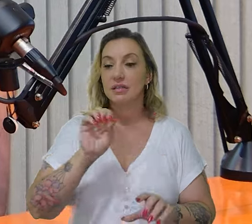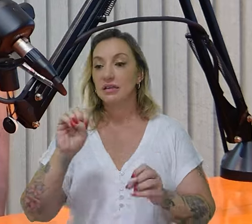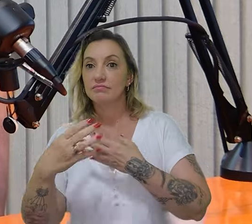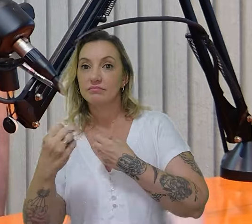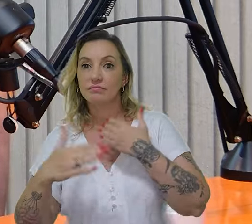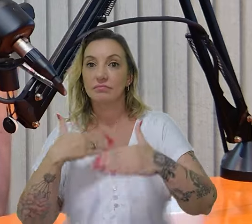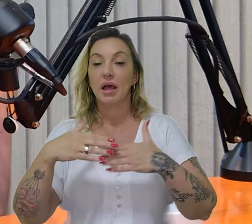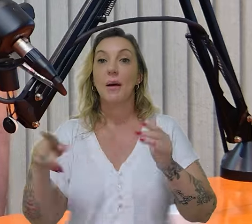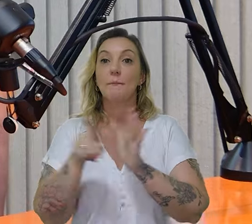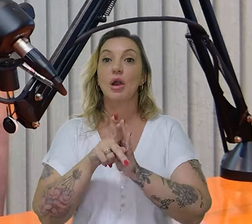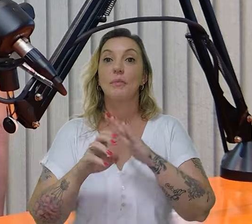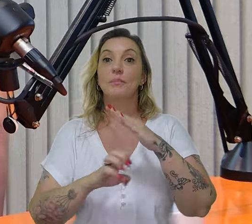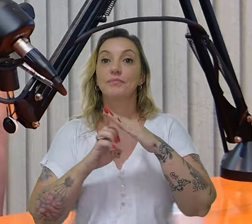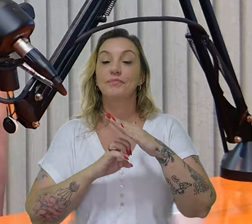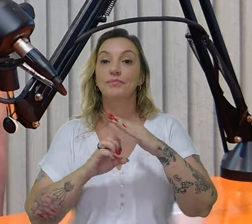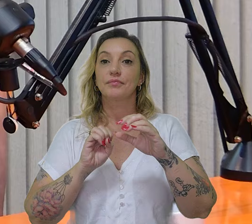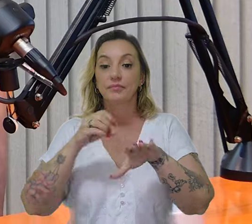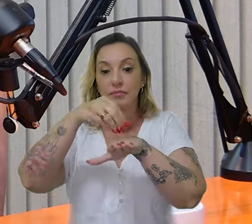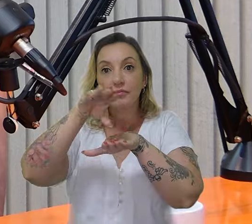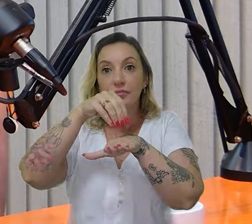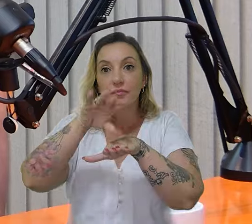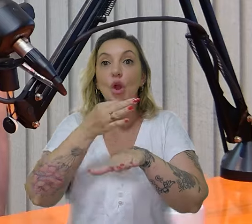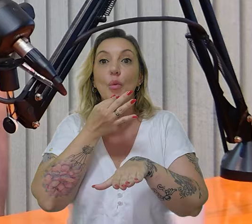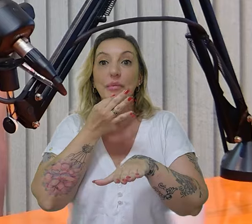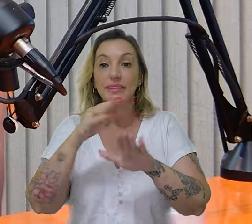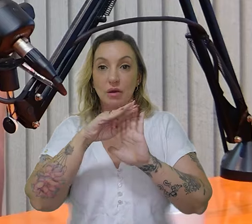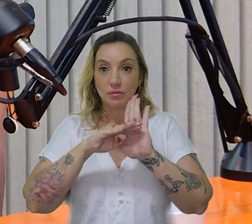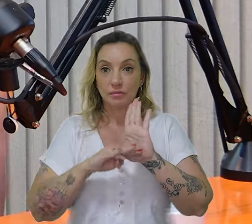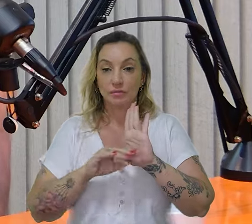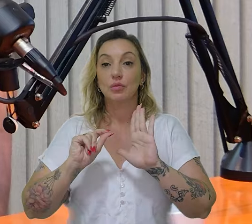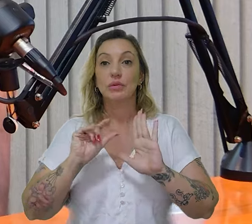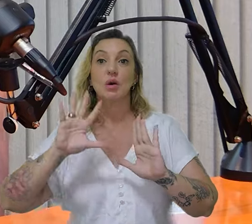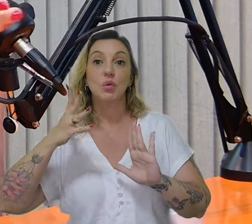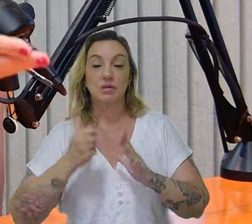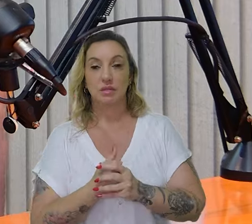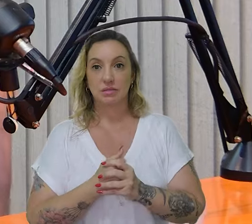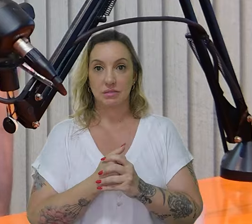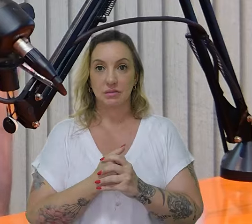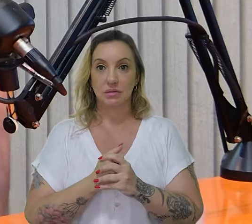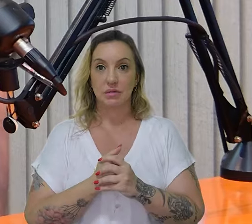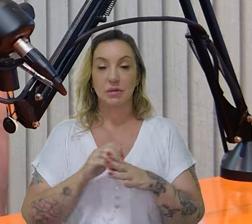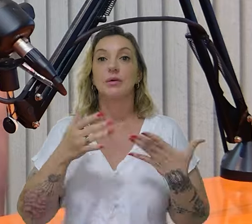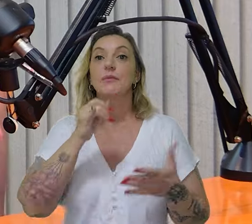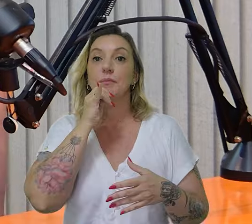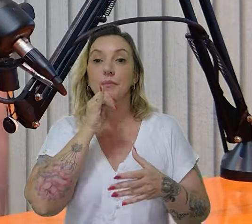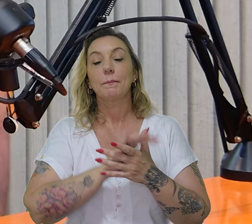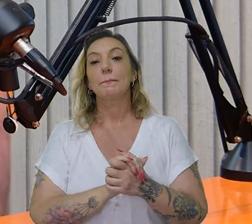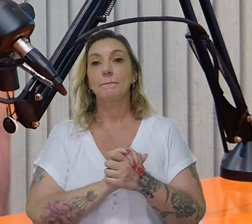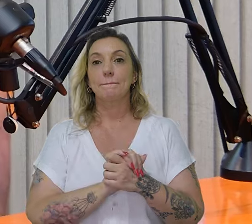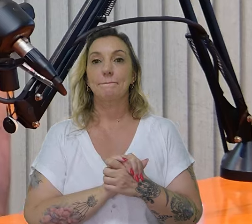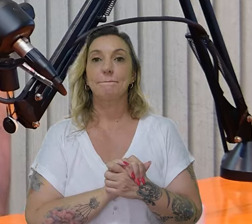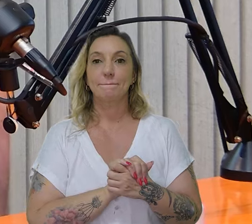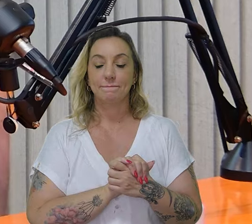própria indústria dá Pitaco no programa E aí o que que acontece quando por exemplo o